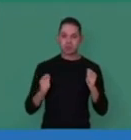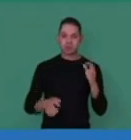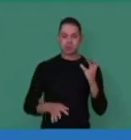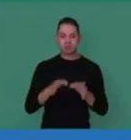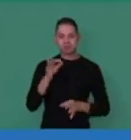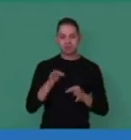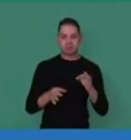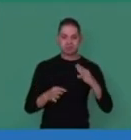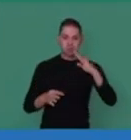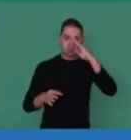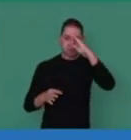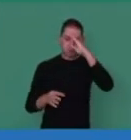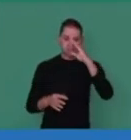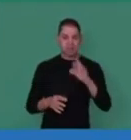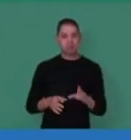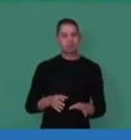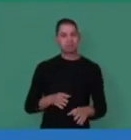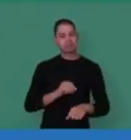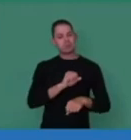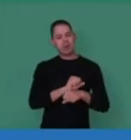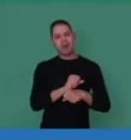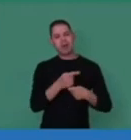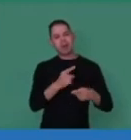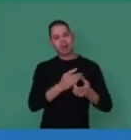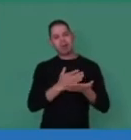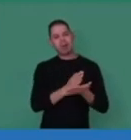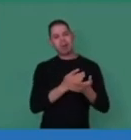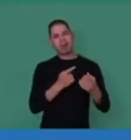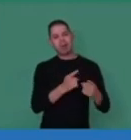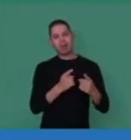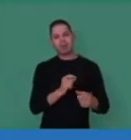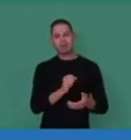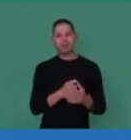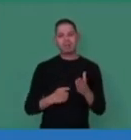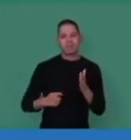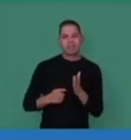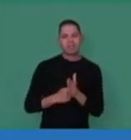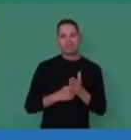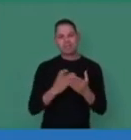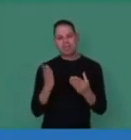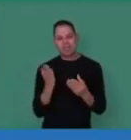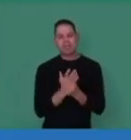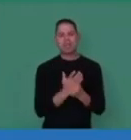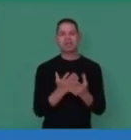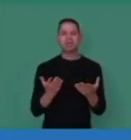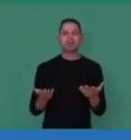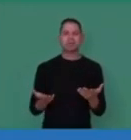justiça e Bolsonaro pare de ser incomodado com inquéritos de baleia, com